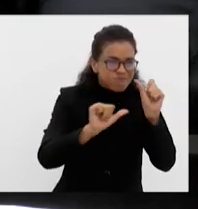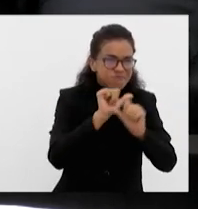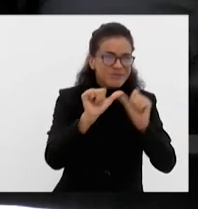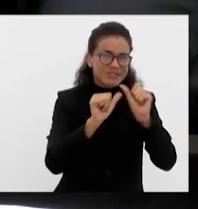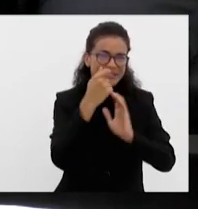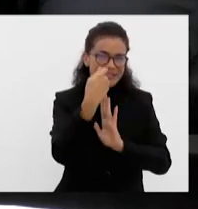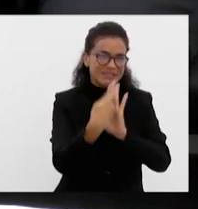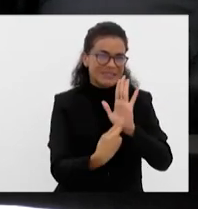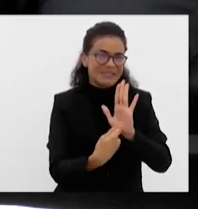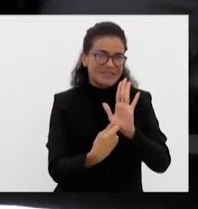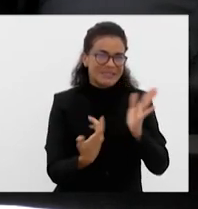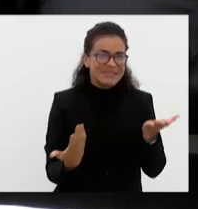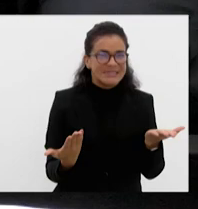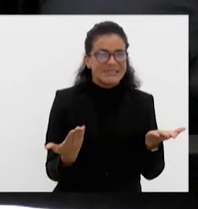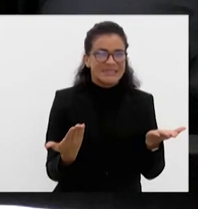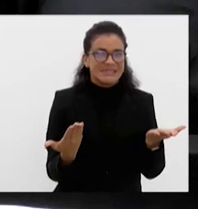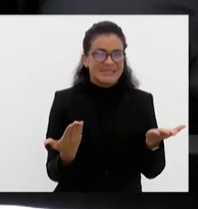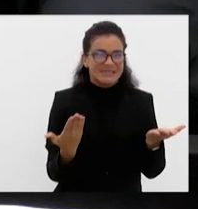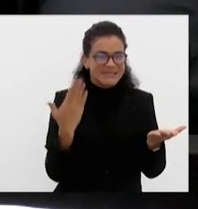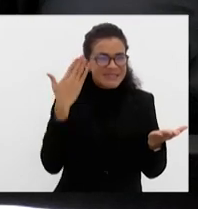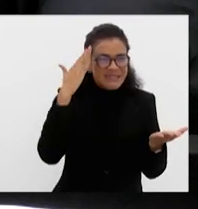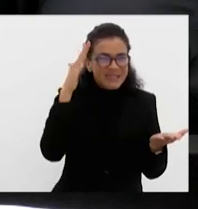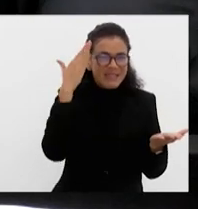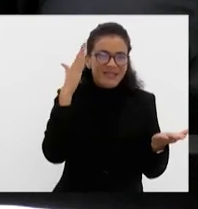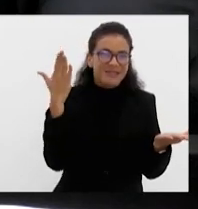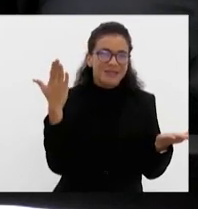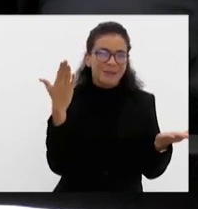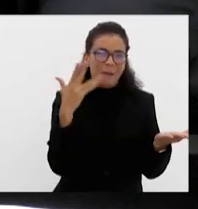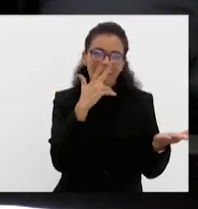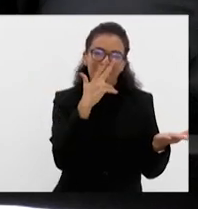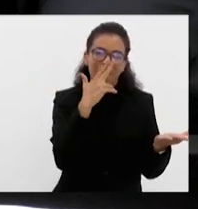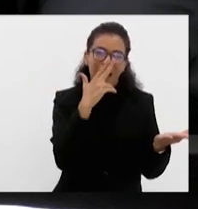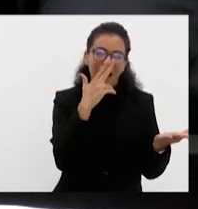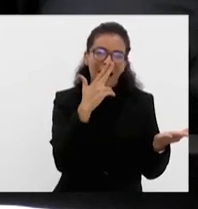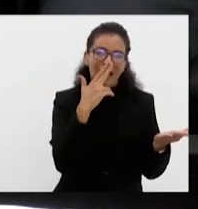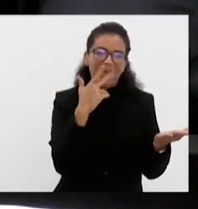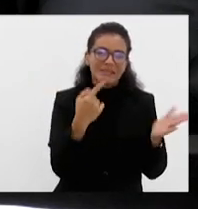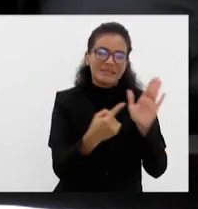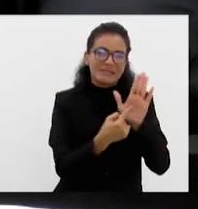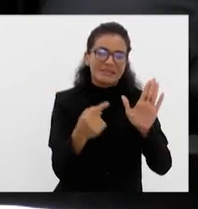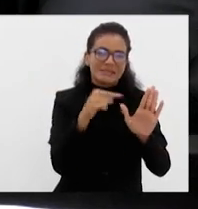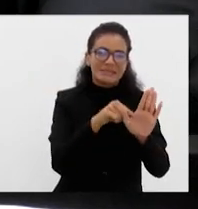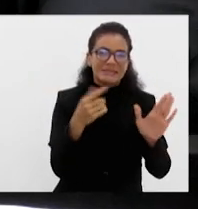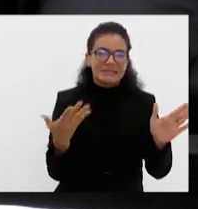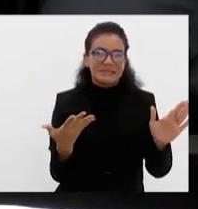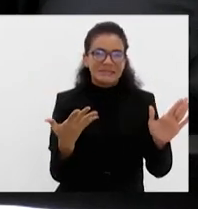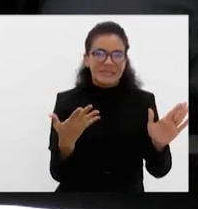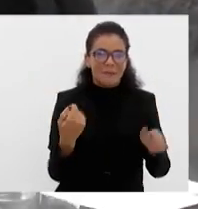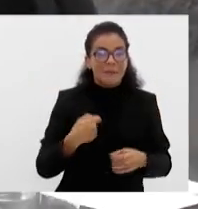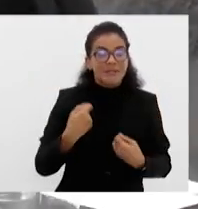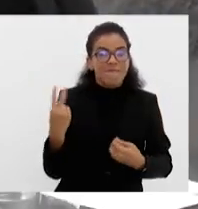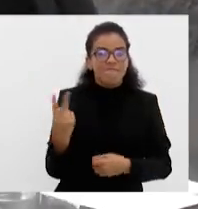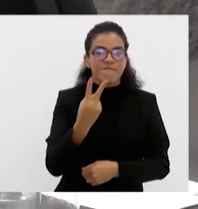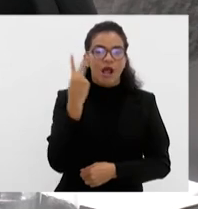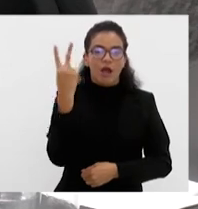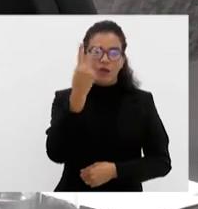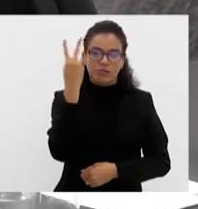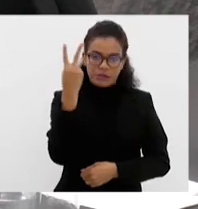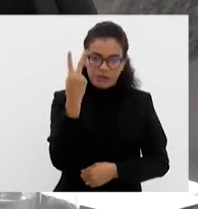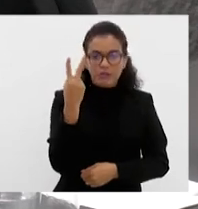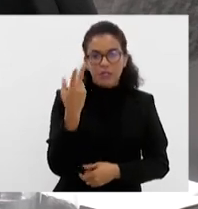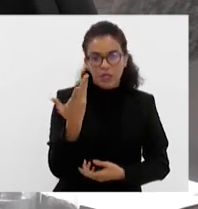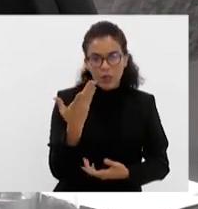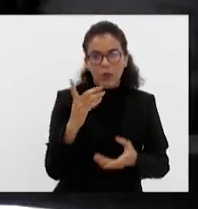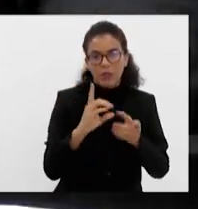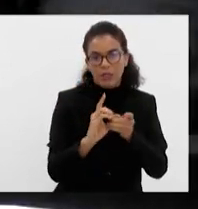está pedindo vista do reitor? Você está entendendo? Fica a dúbia a redação. É, tinha que ter uma evalorização do Estado Democrático de Direito.